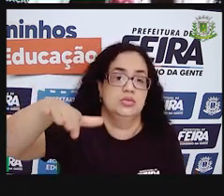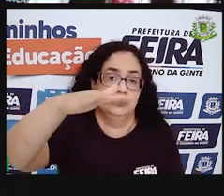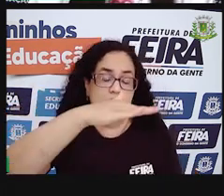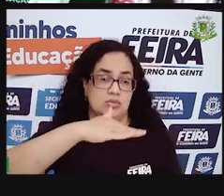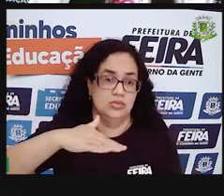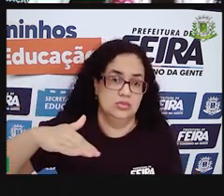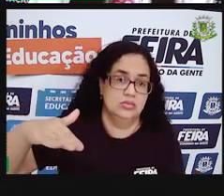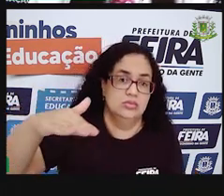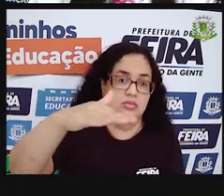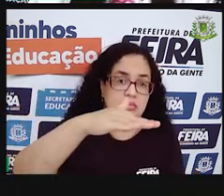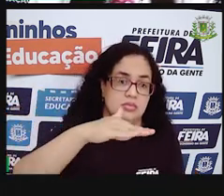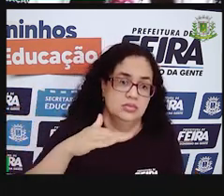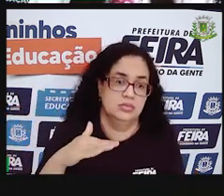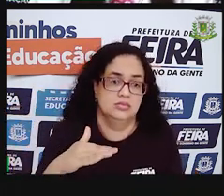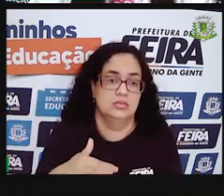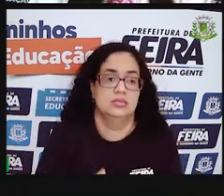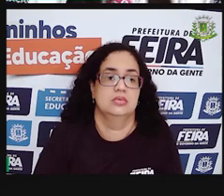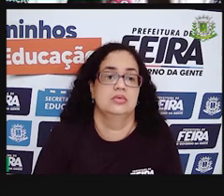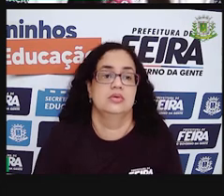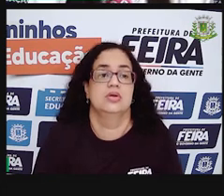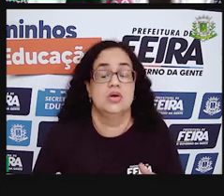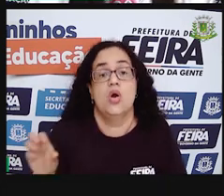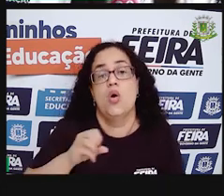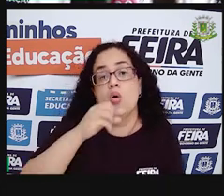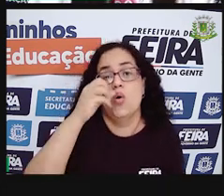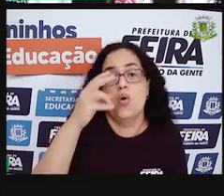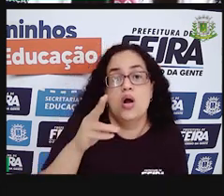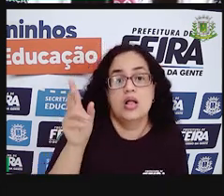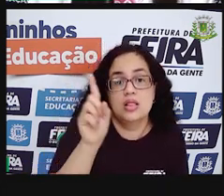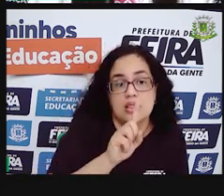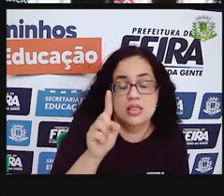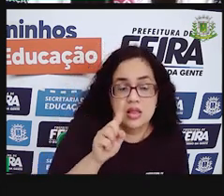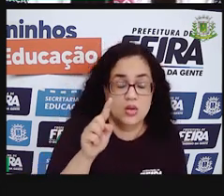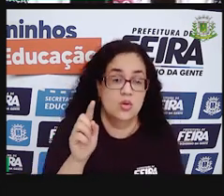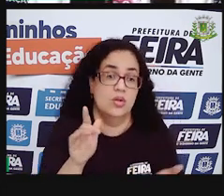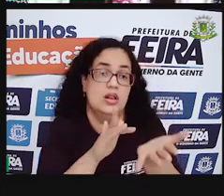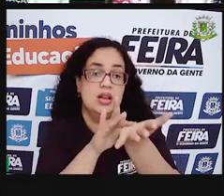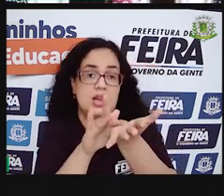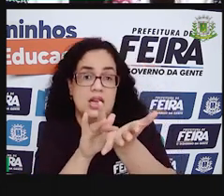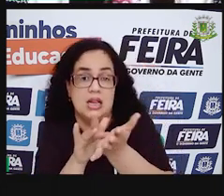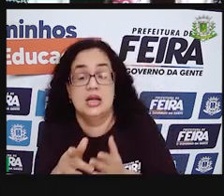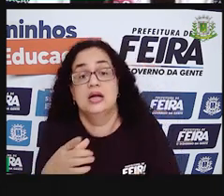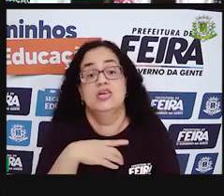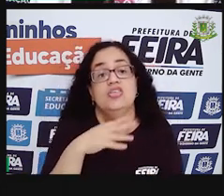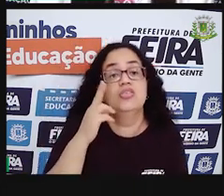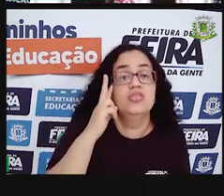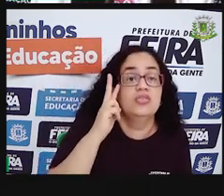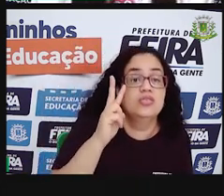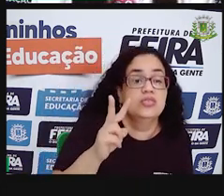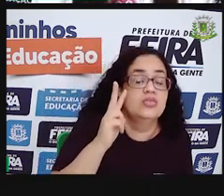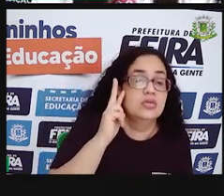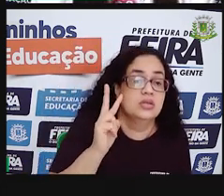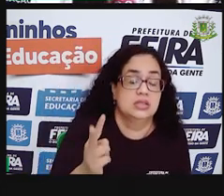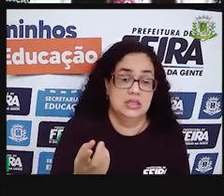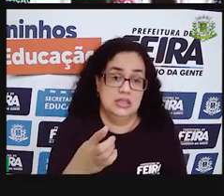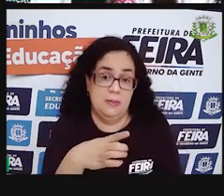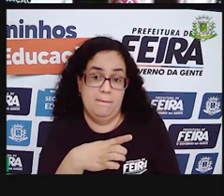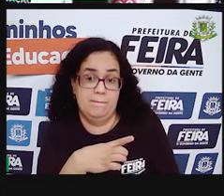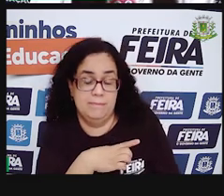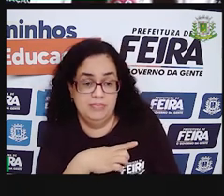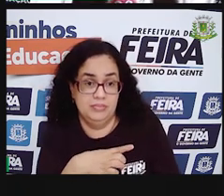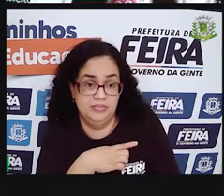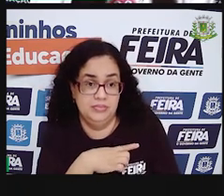eles habitam. Então, eles vão seguir ou não a religião que eles estiverem ali, que estiver